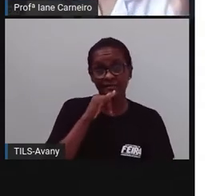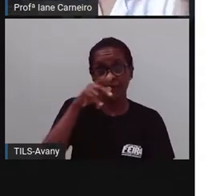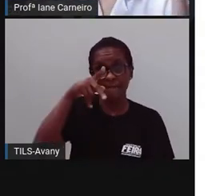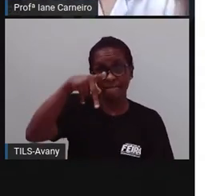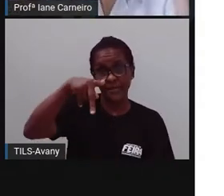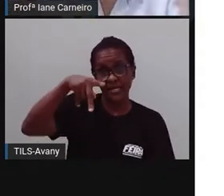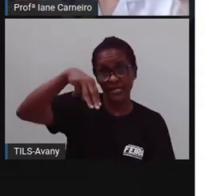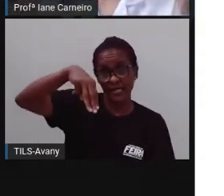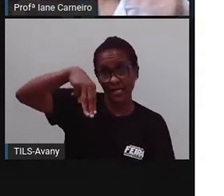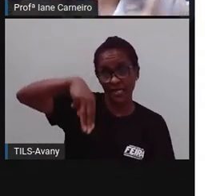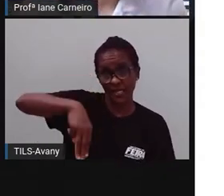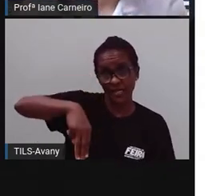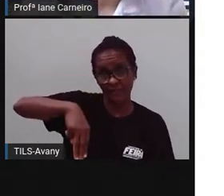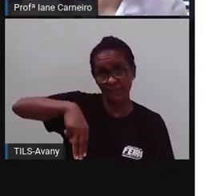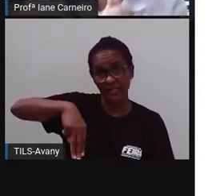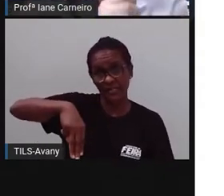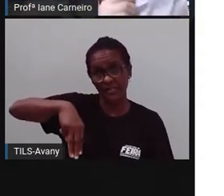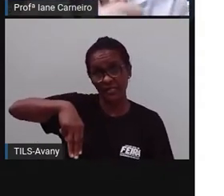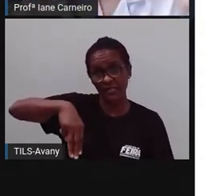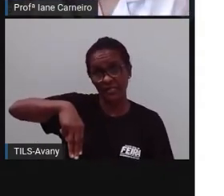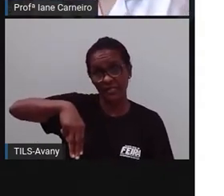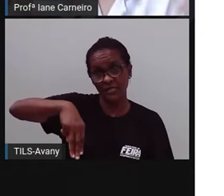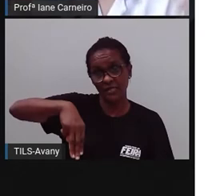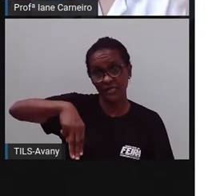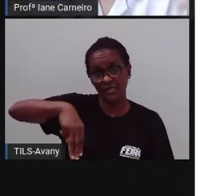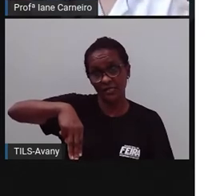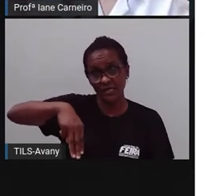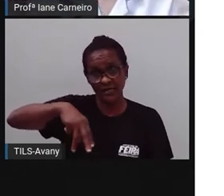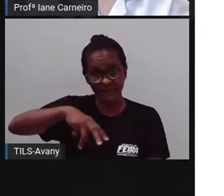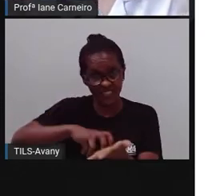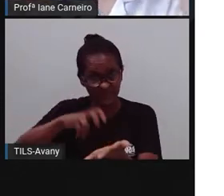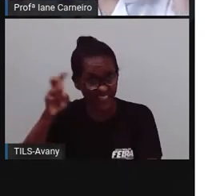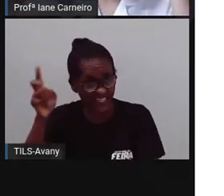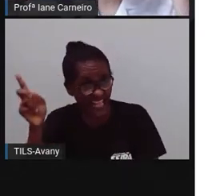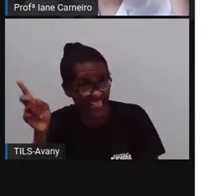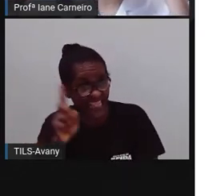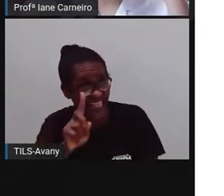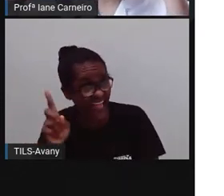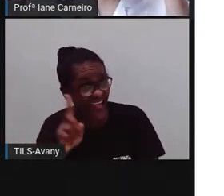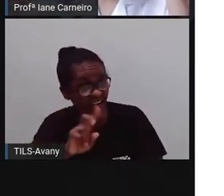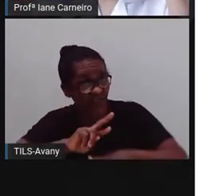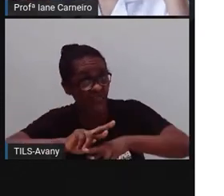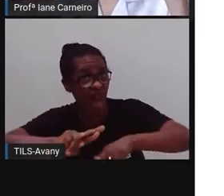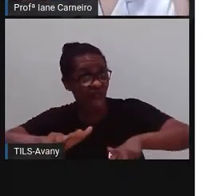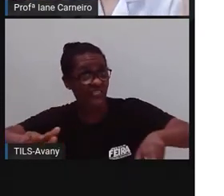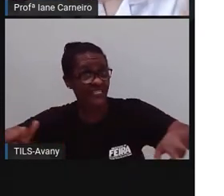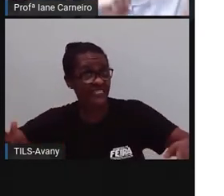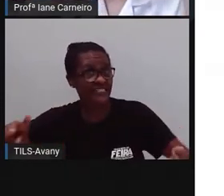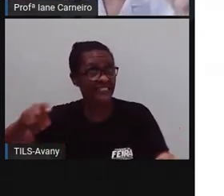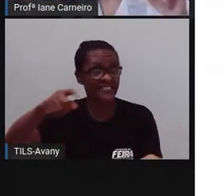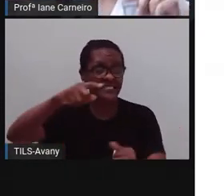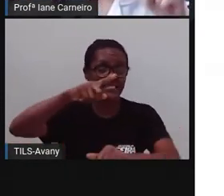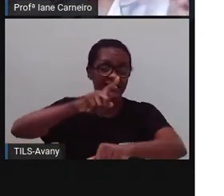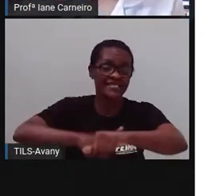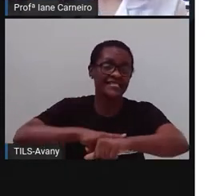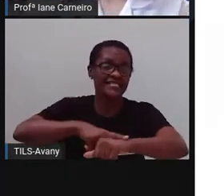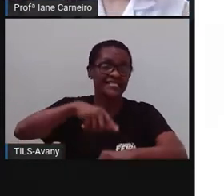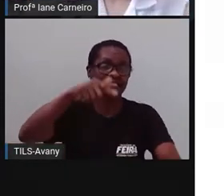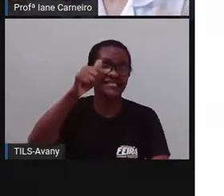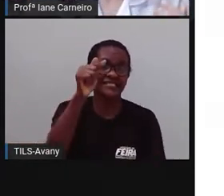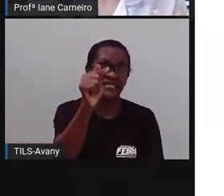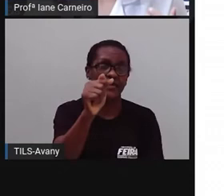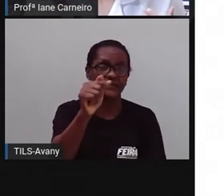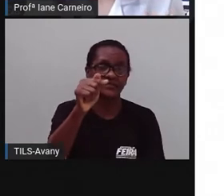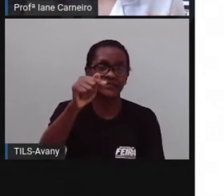quer dizer que é sete da noite né então você não pode lá sete da manhã se fosse sete horas da manhã tava sim 7 horas a